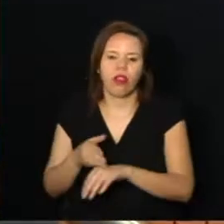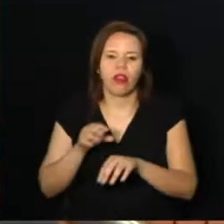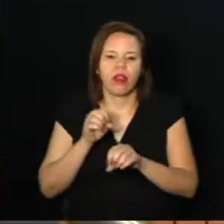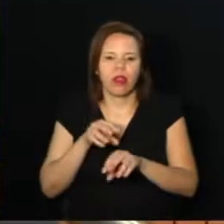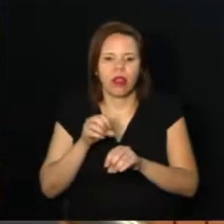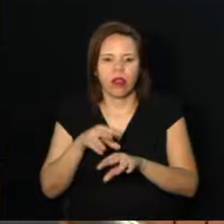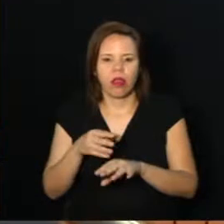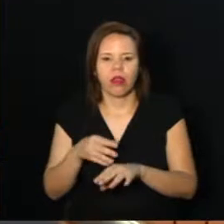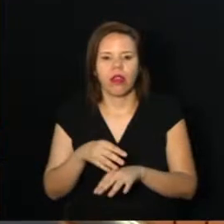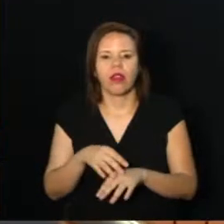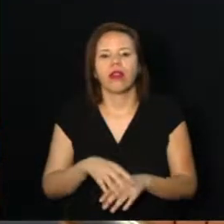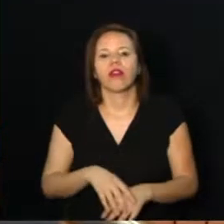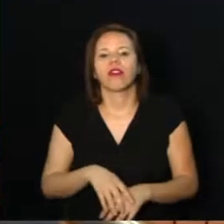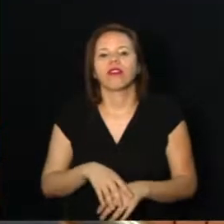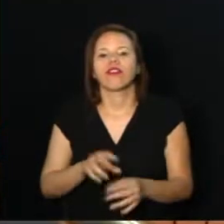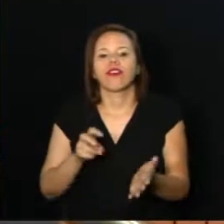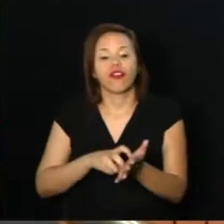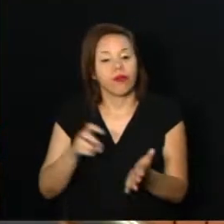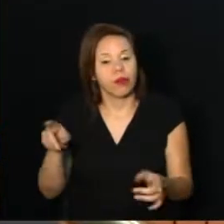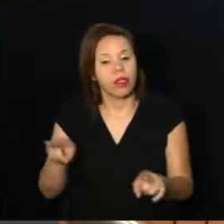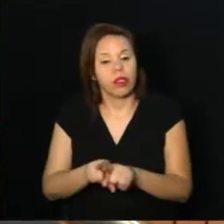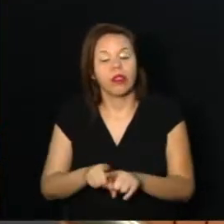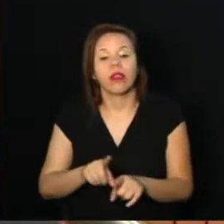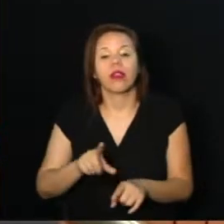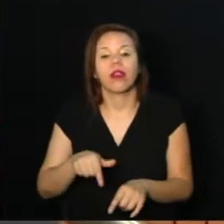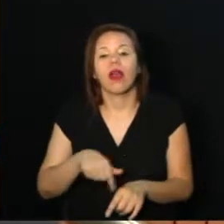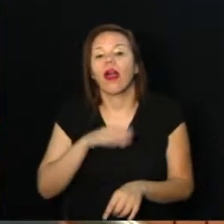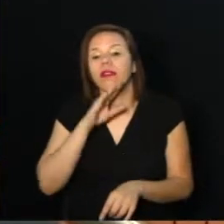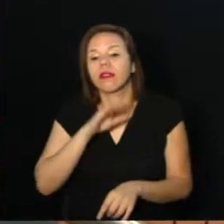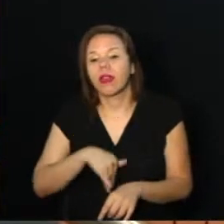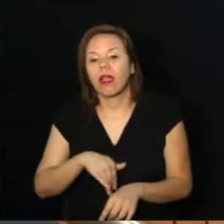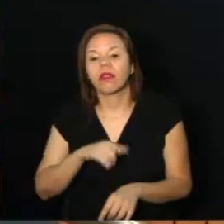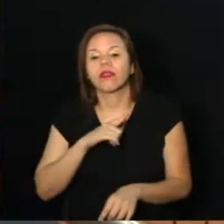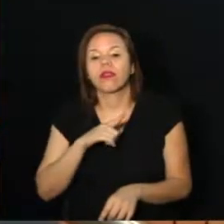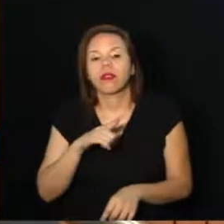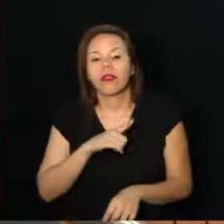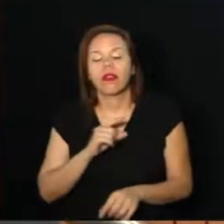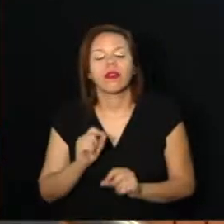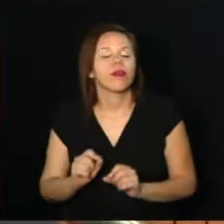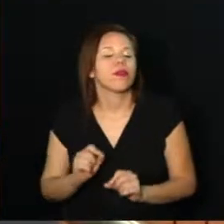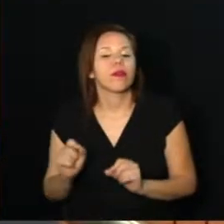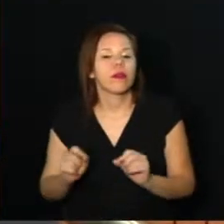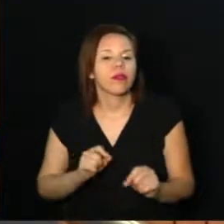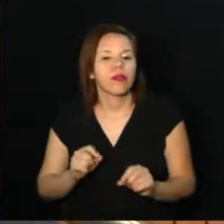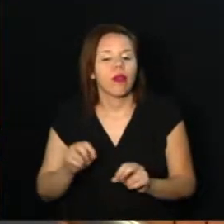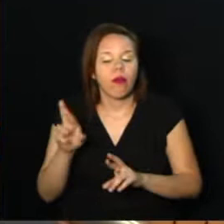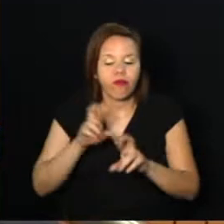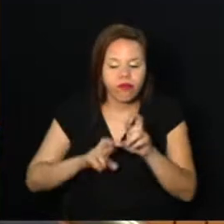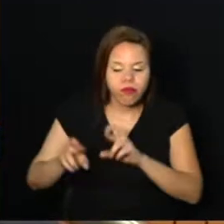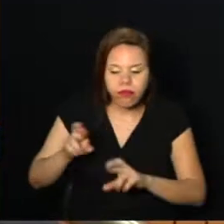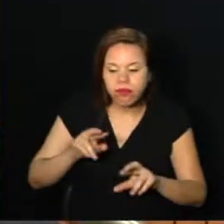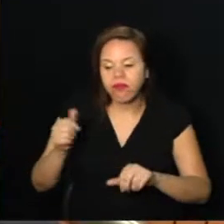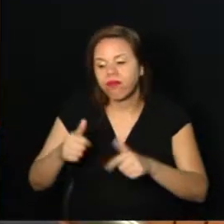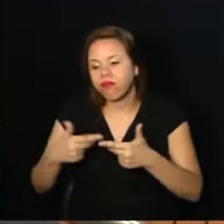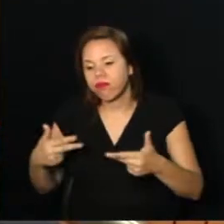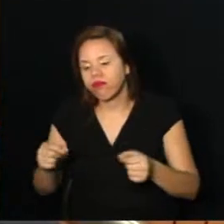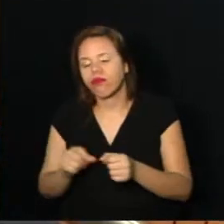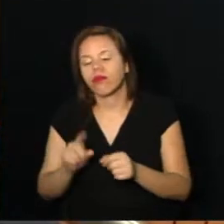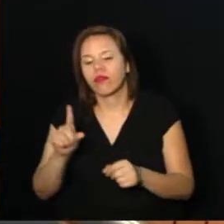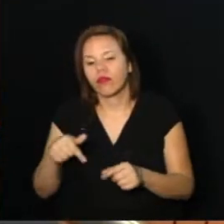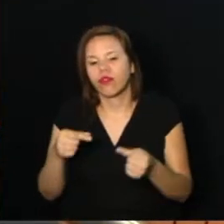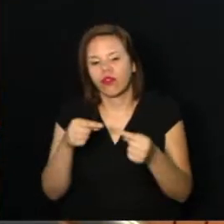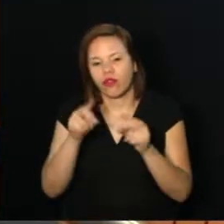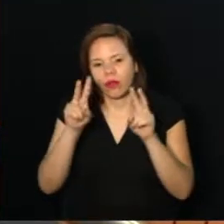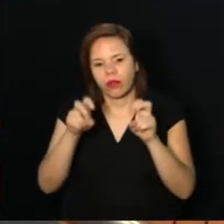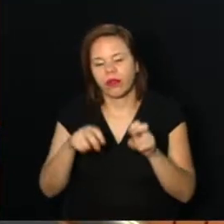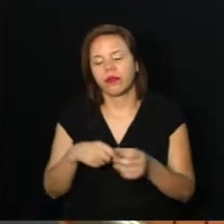educacional no período matutino e no período vespertino, a parte da monitoria. Relacionado a isso